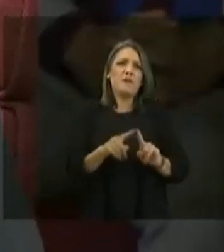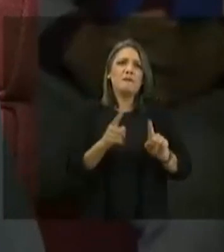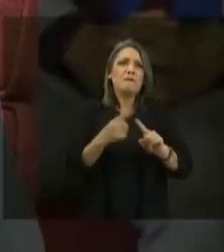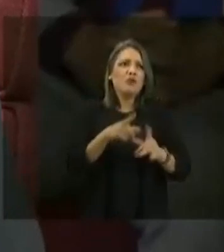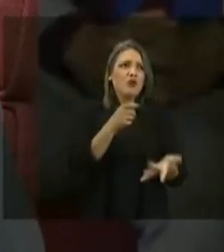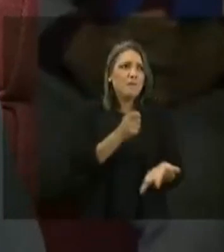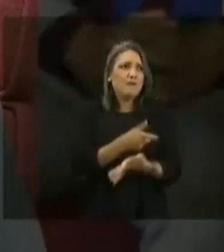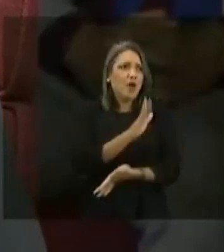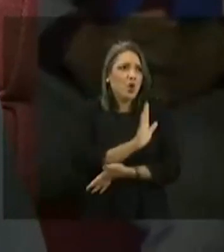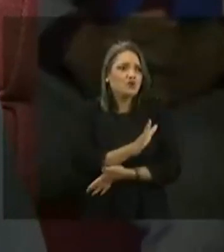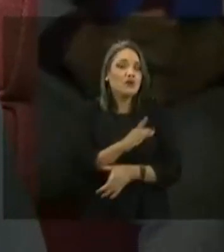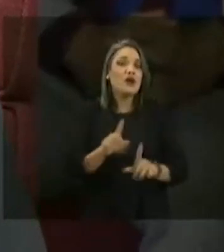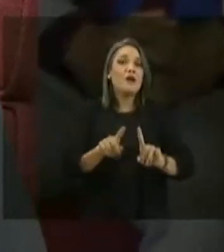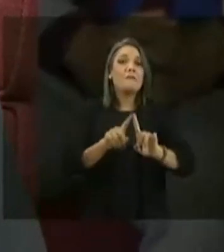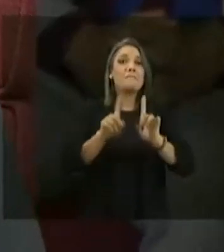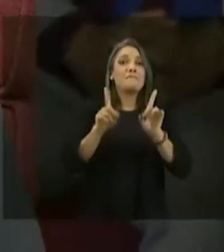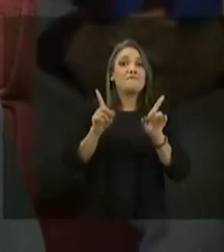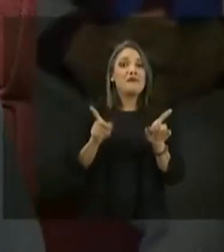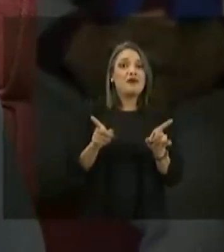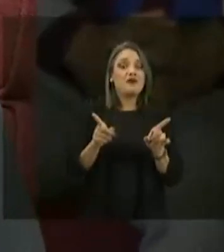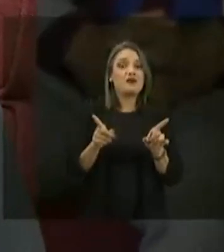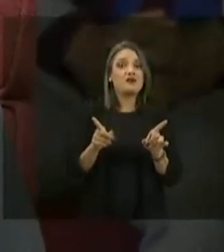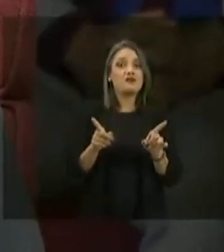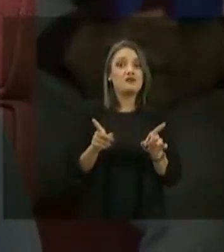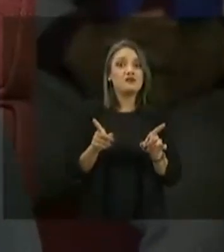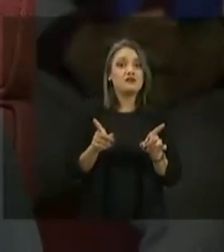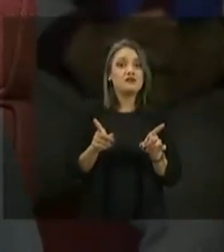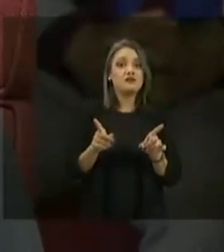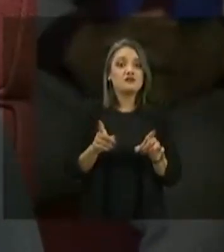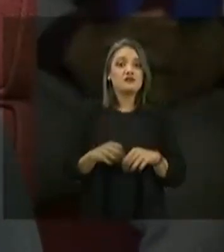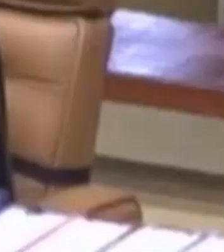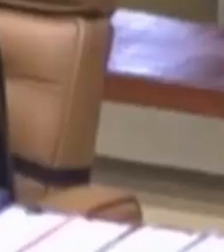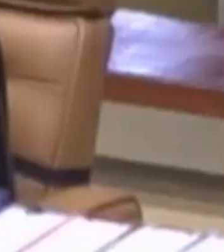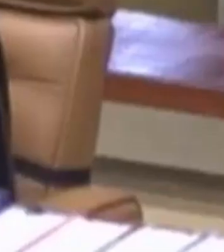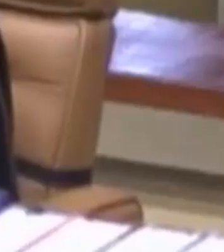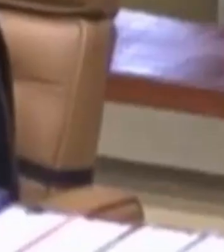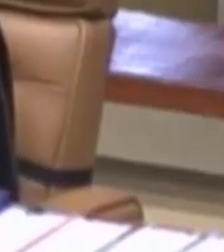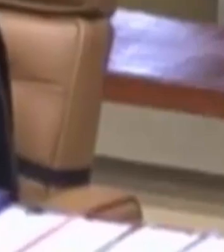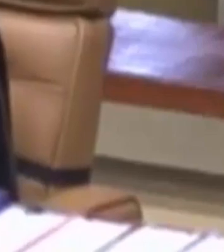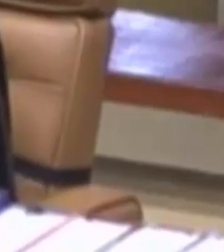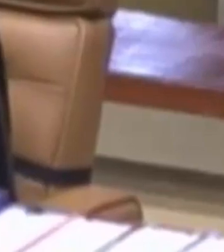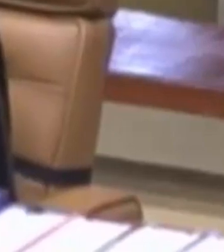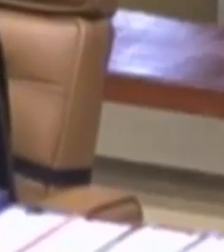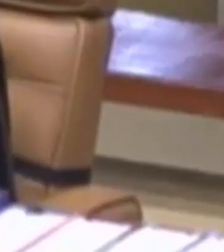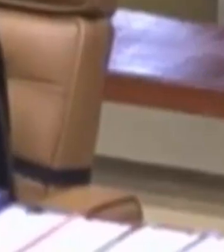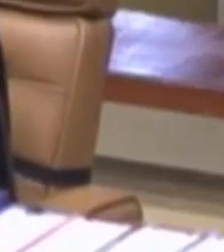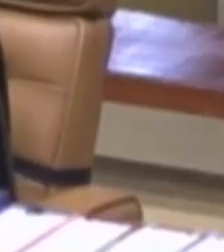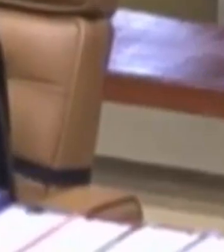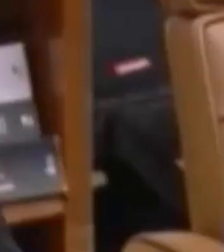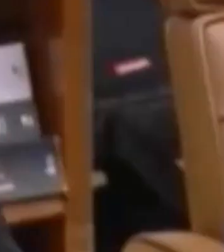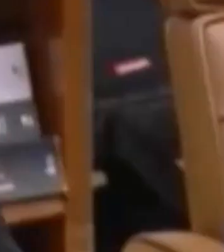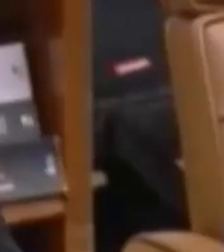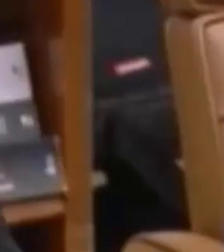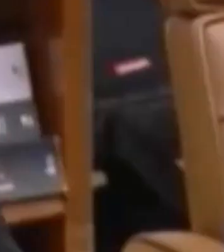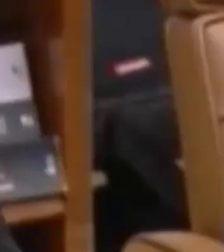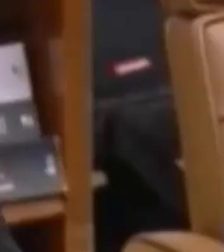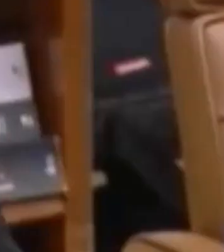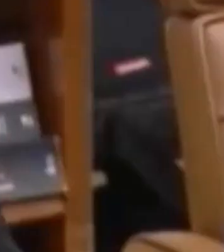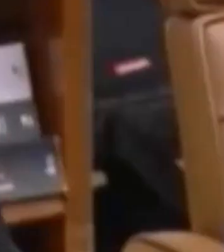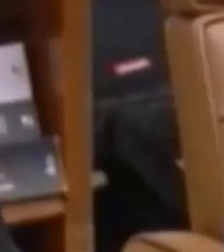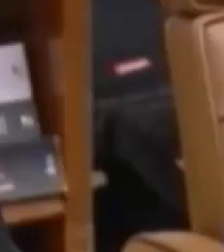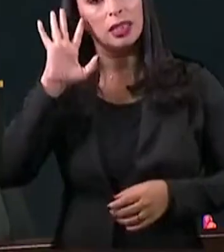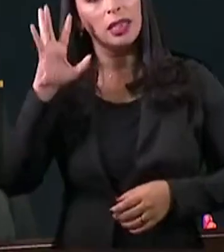militar constitucional e nem encoraja uma ruptura democrática. Fux foi acompanhado pelos ministros Luiz